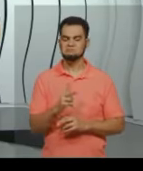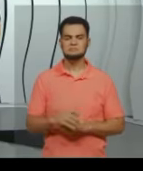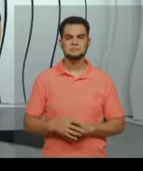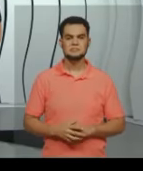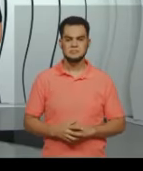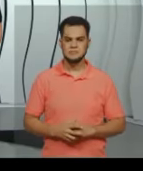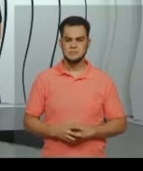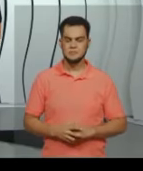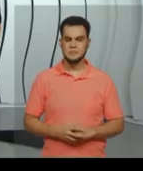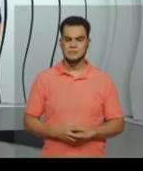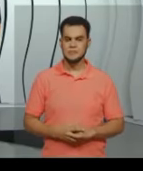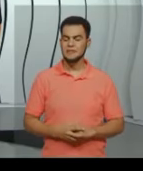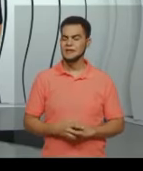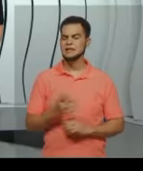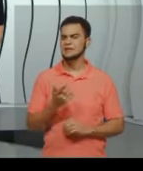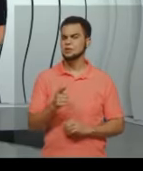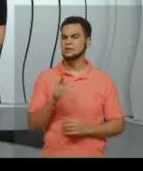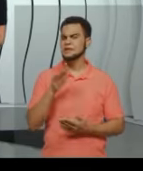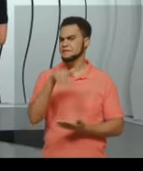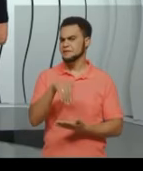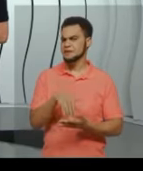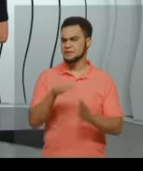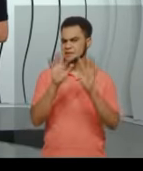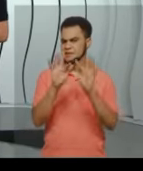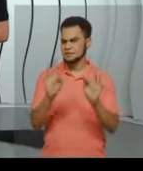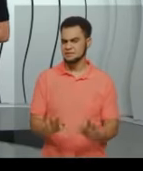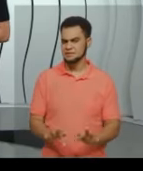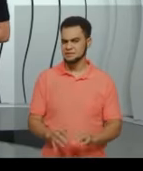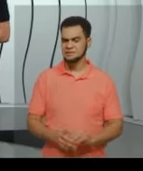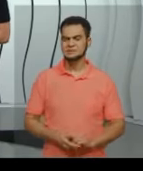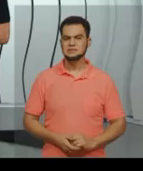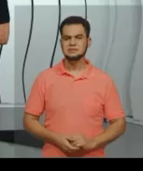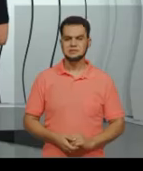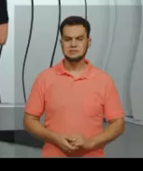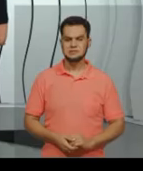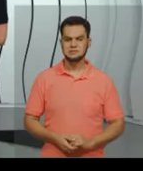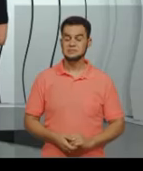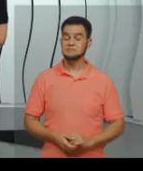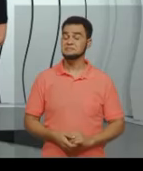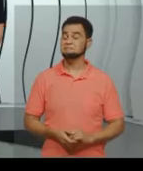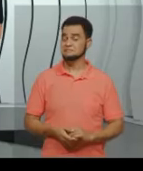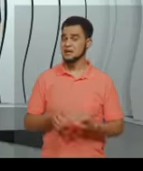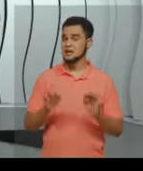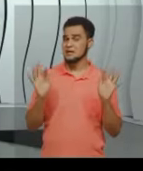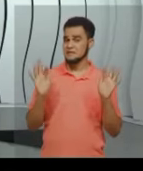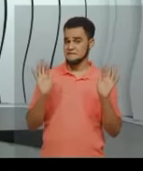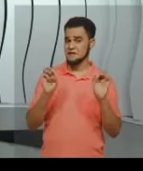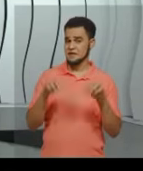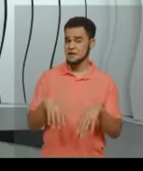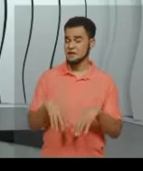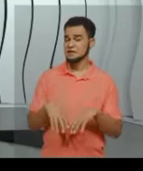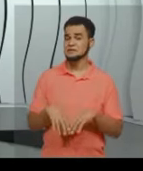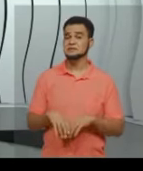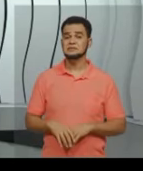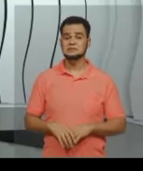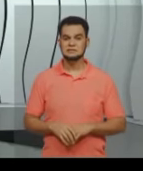no happy ends. Não há finais felizes. Endings, os finais, are the saddest